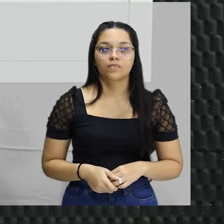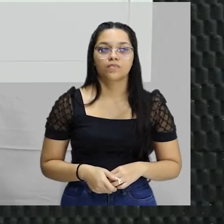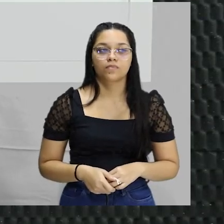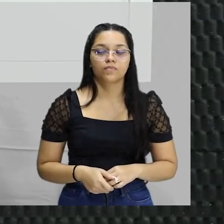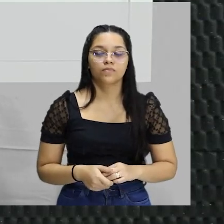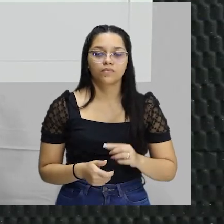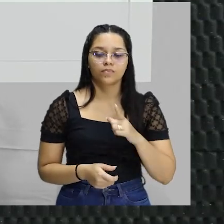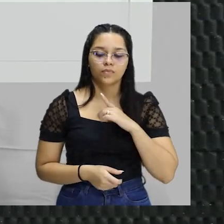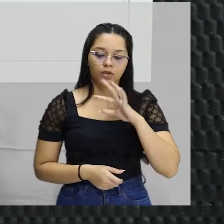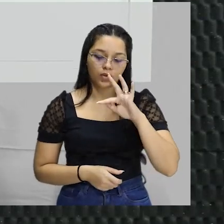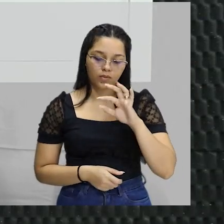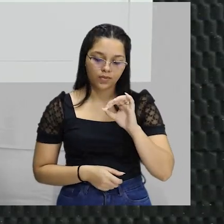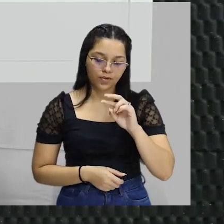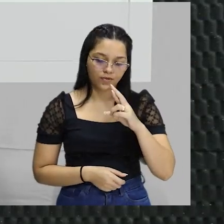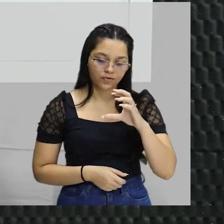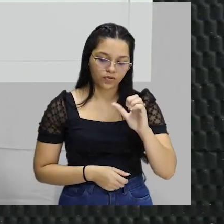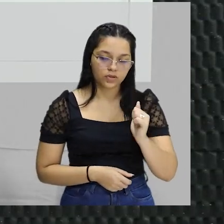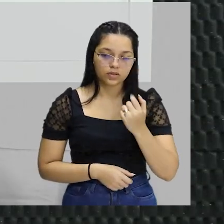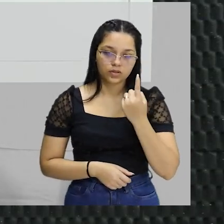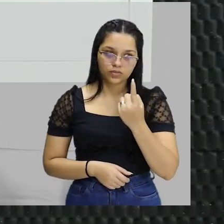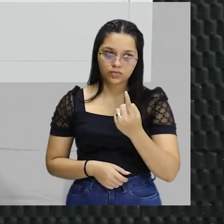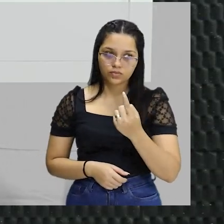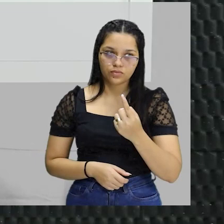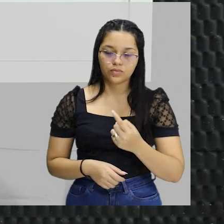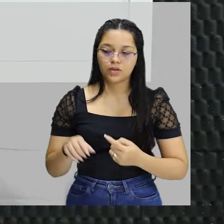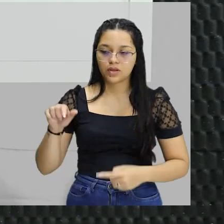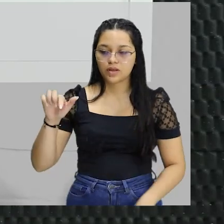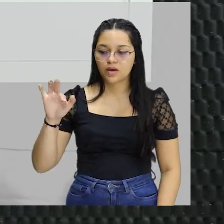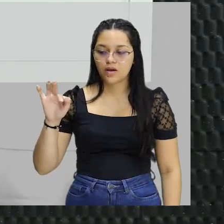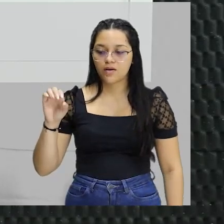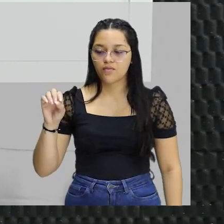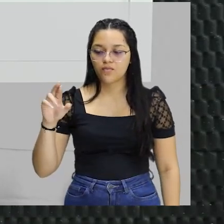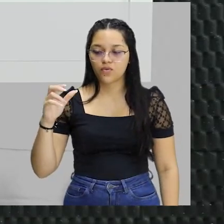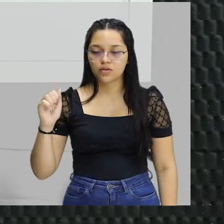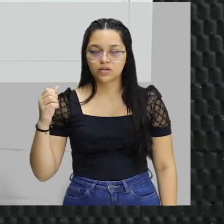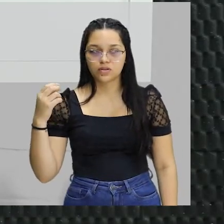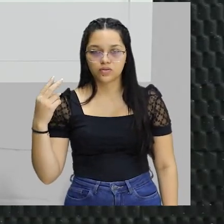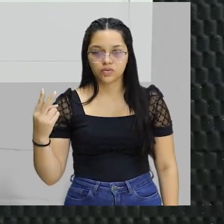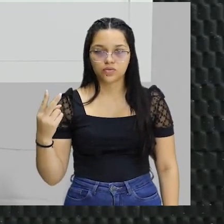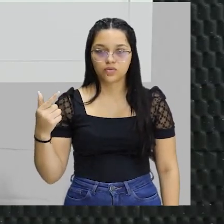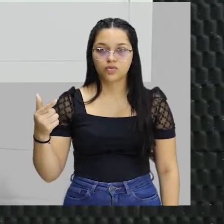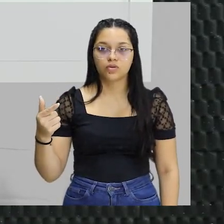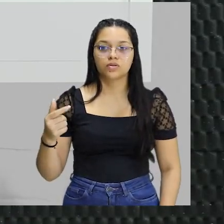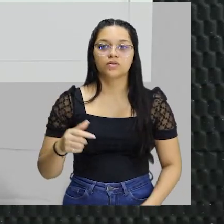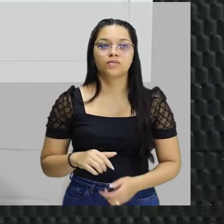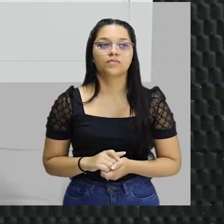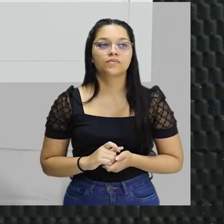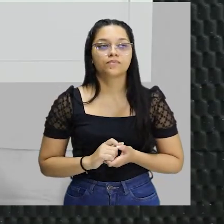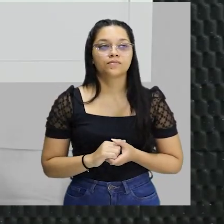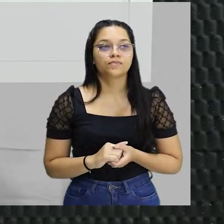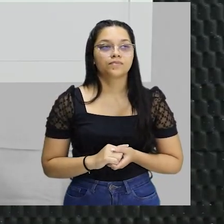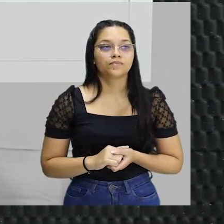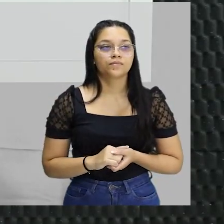uma força 1 agindo e bem aqui eu tenha uma força